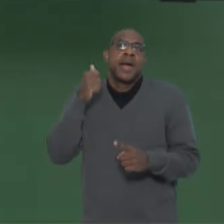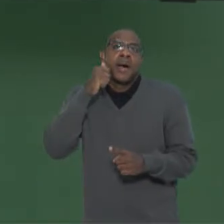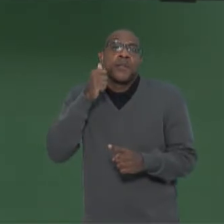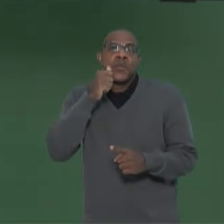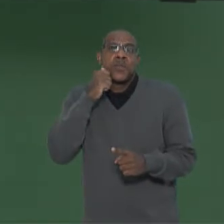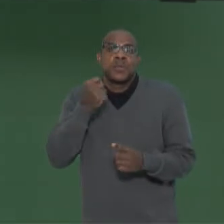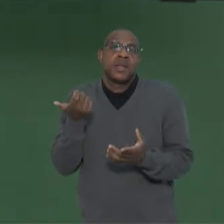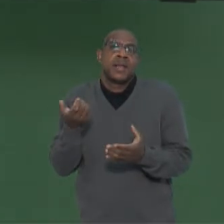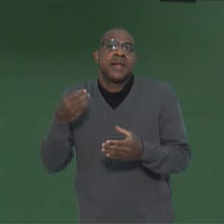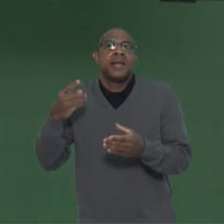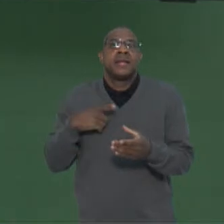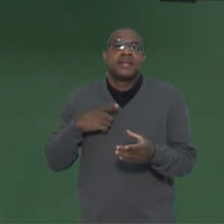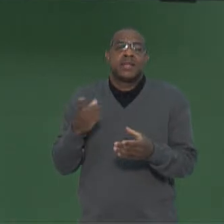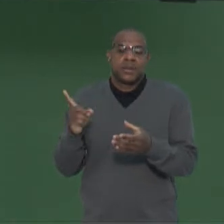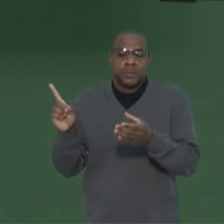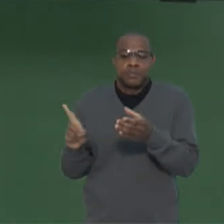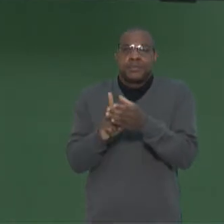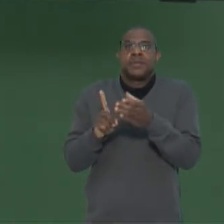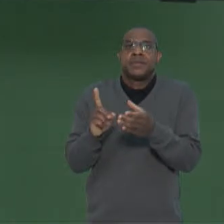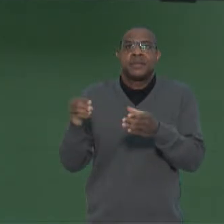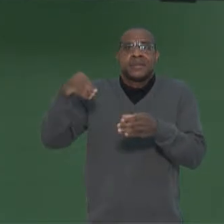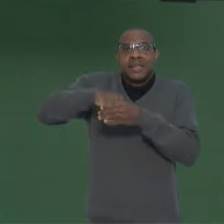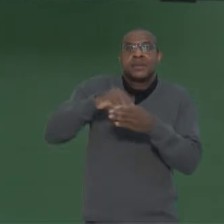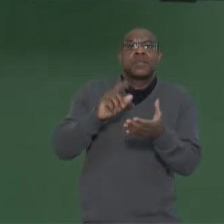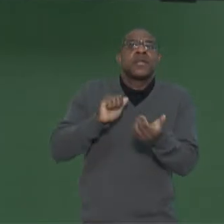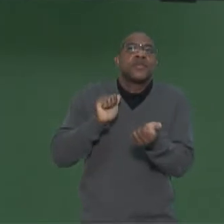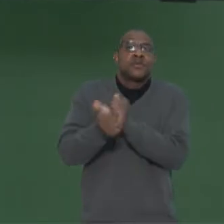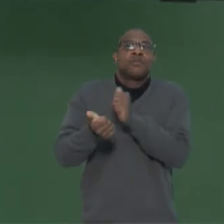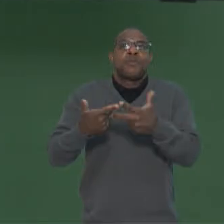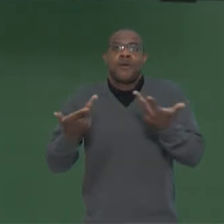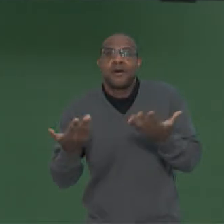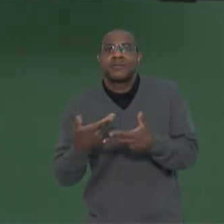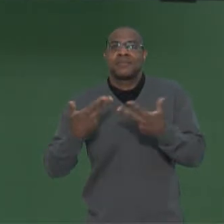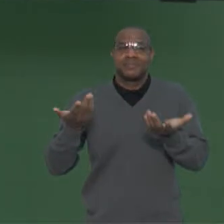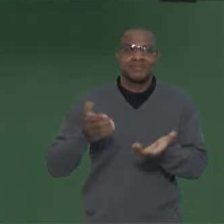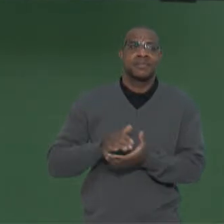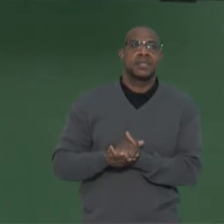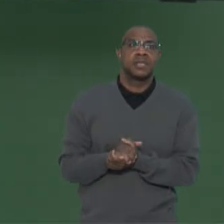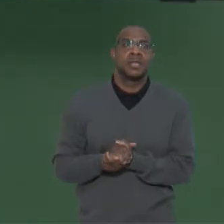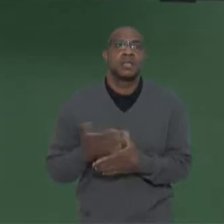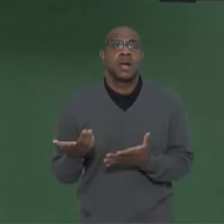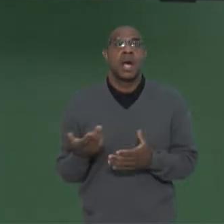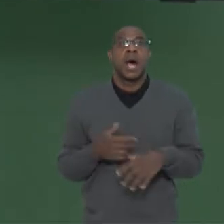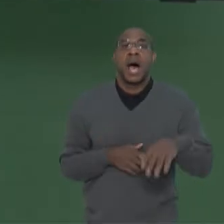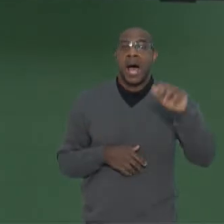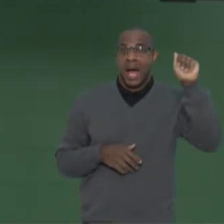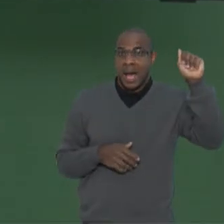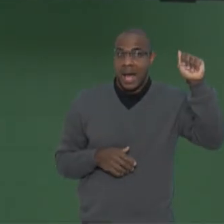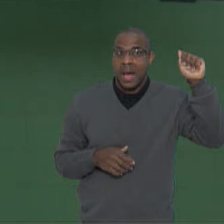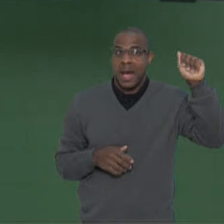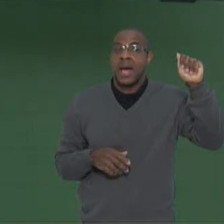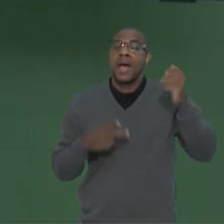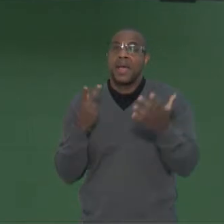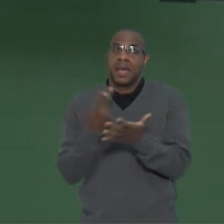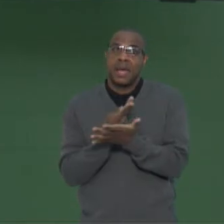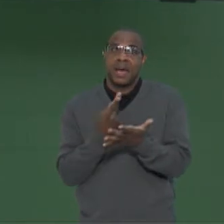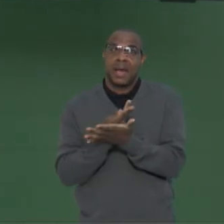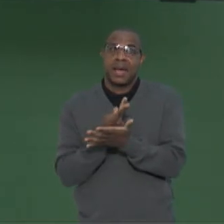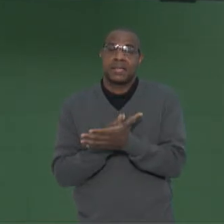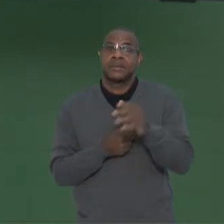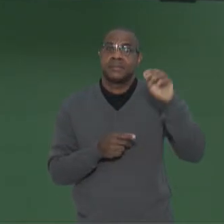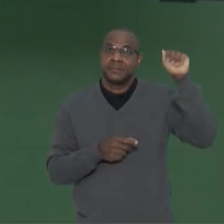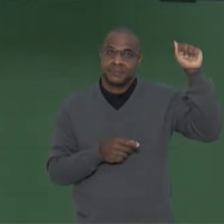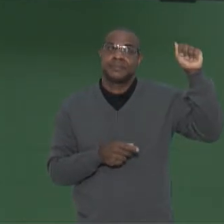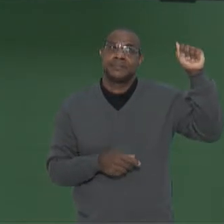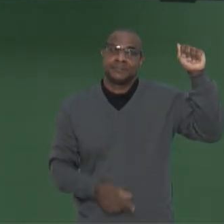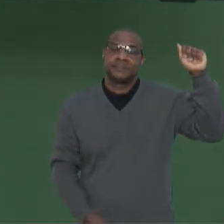as mulheres. Então, combater isso, tá? A letra A é errada, né? Porque fala aqui, ó,